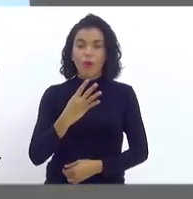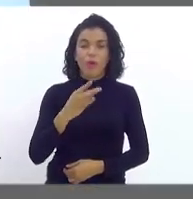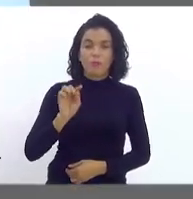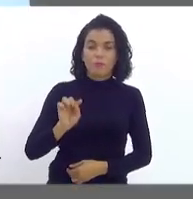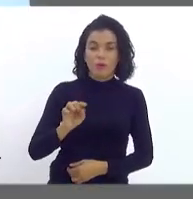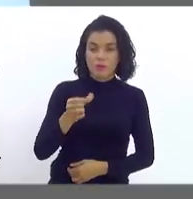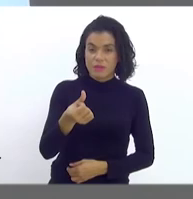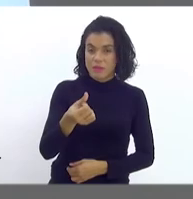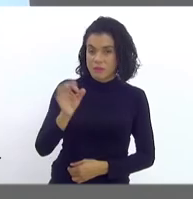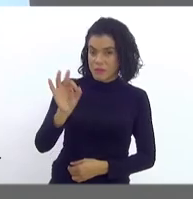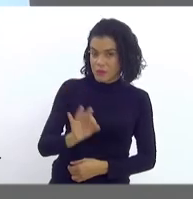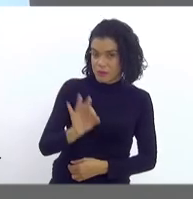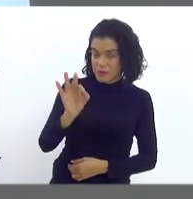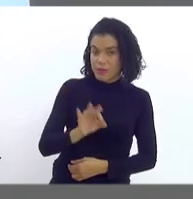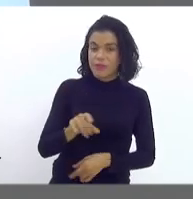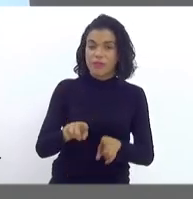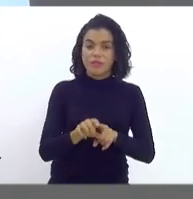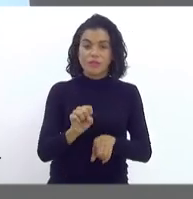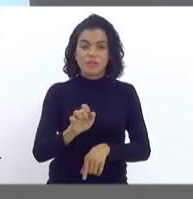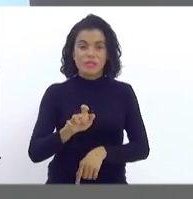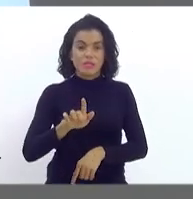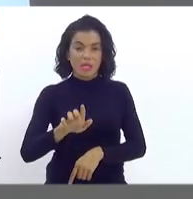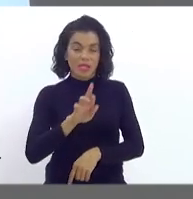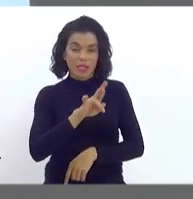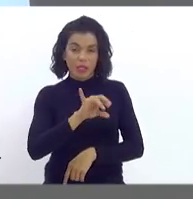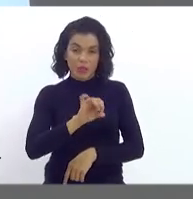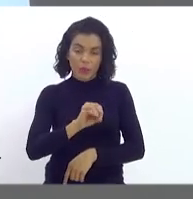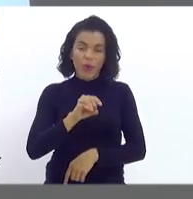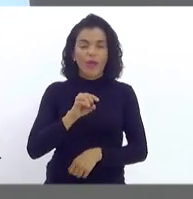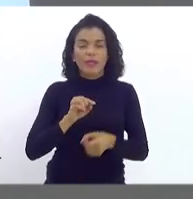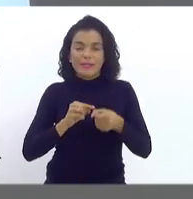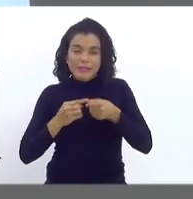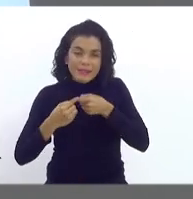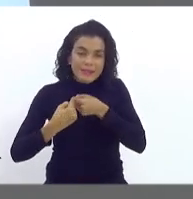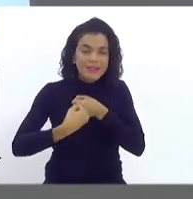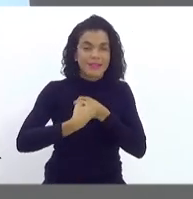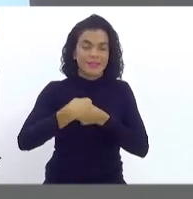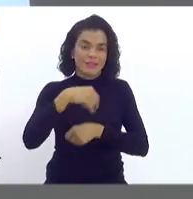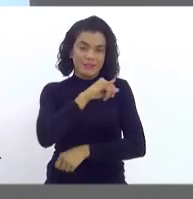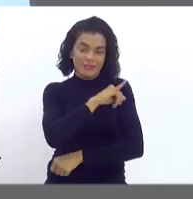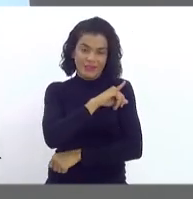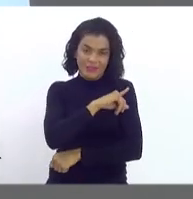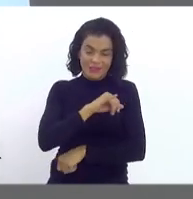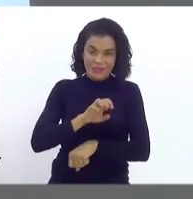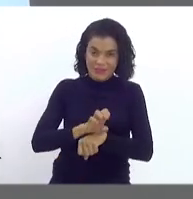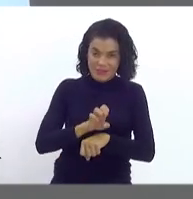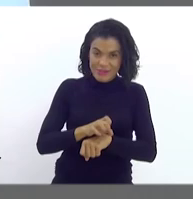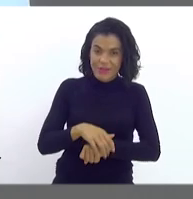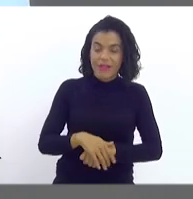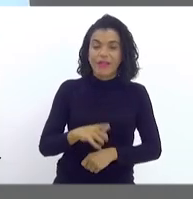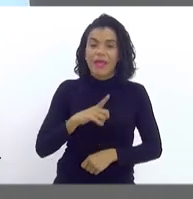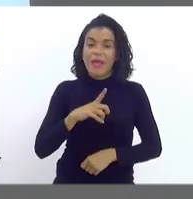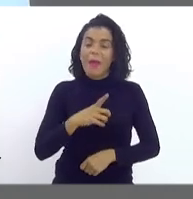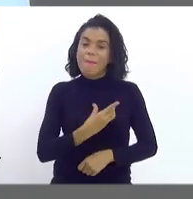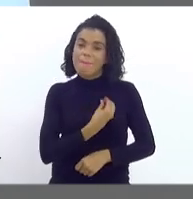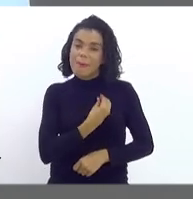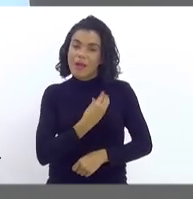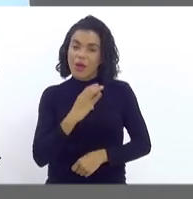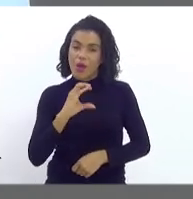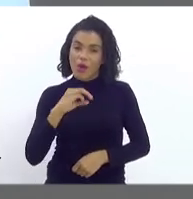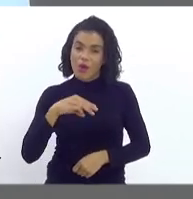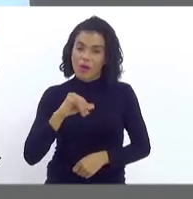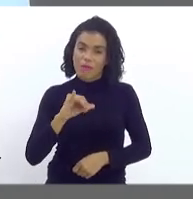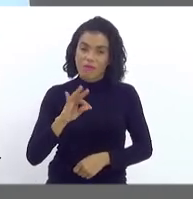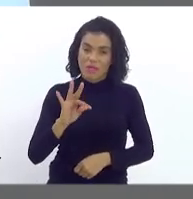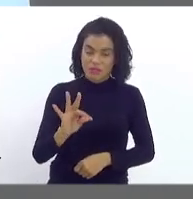34,6%. E, no caso da SEG Rio, que é todo o interior do estado do Rio de Janeiro, temos a participação da Comit, que é